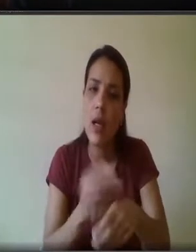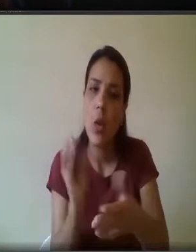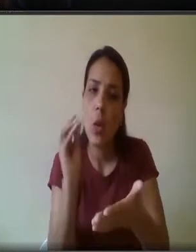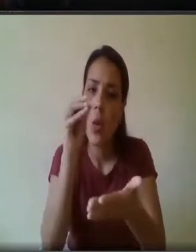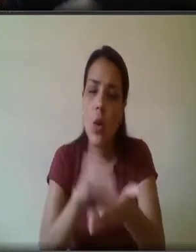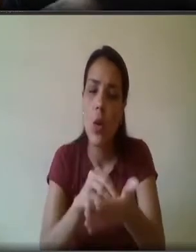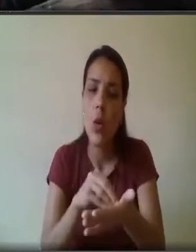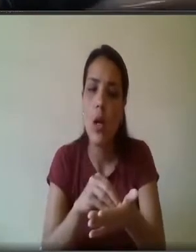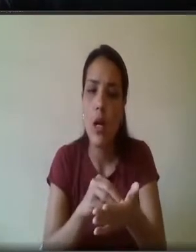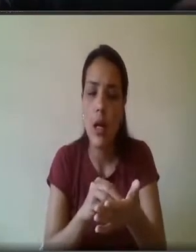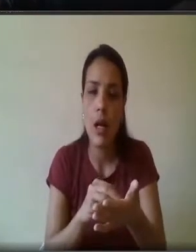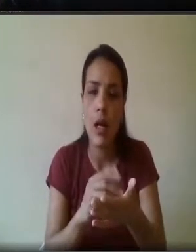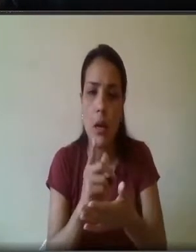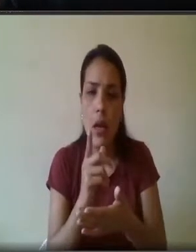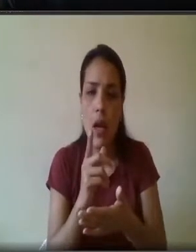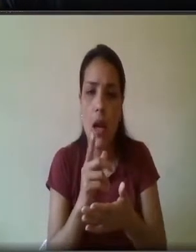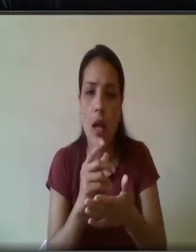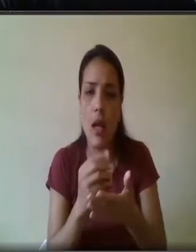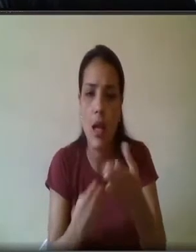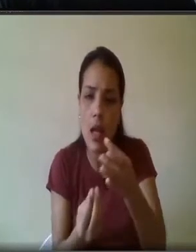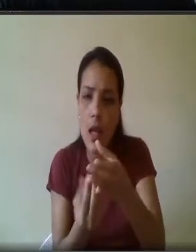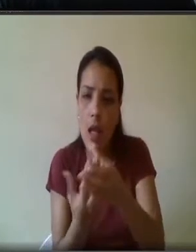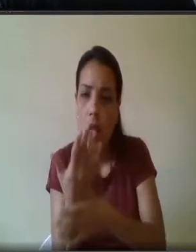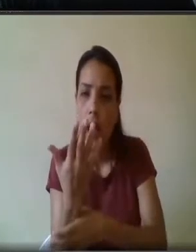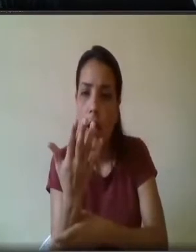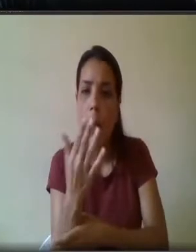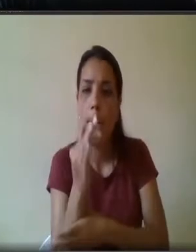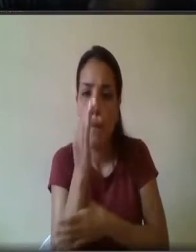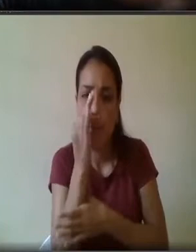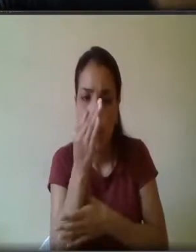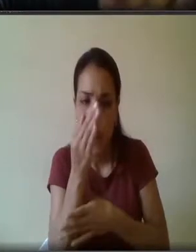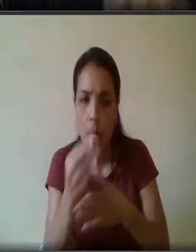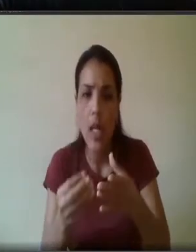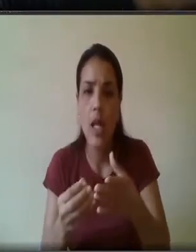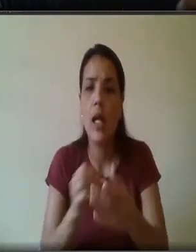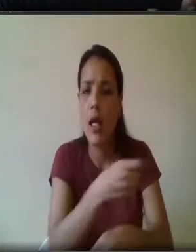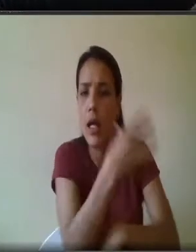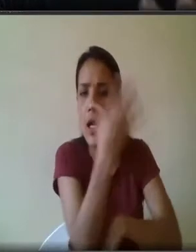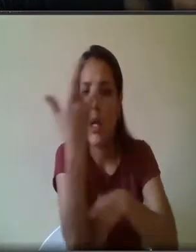nada ali. Praticamente você mata a vida naquela região. Tá? O